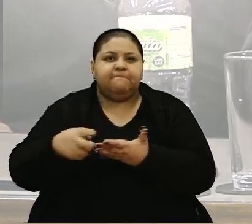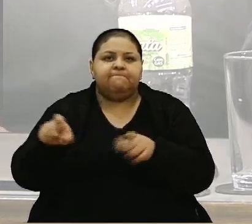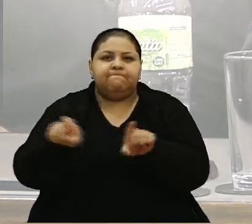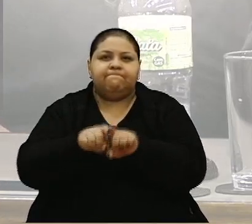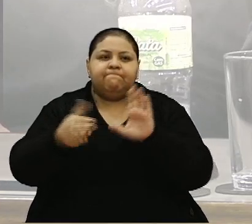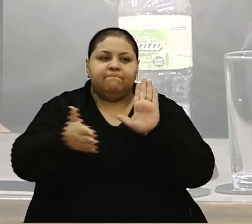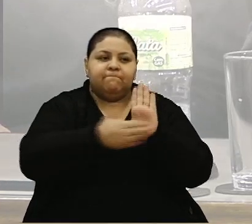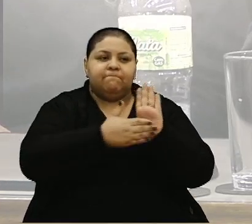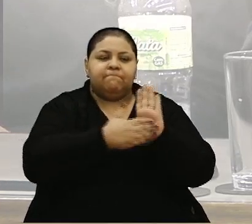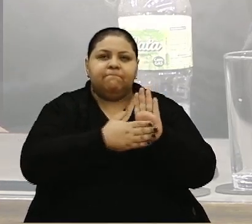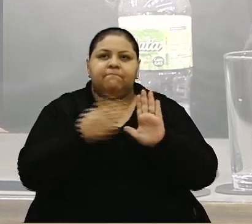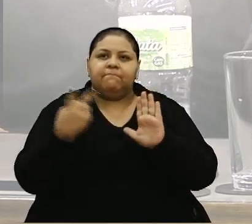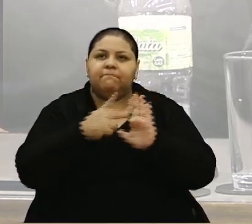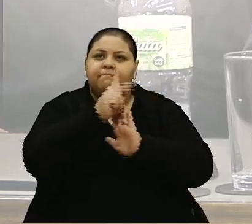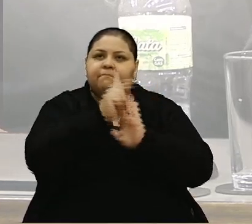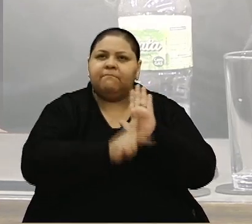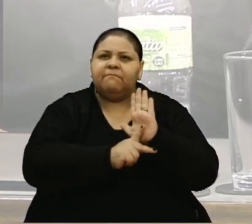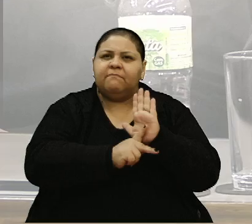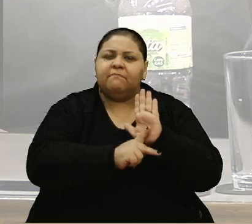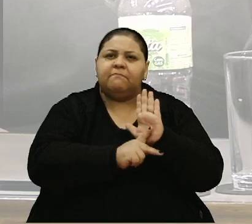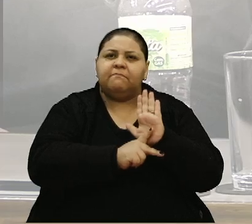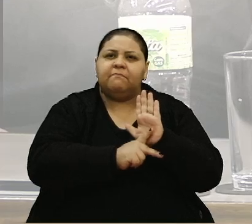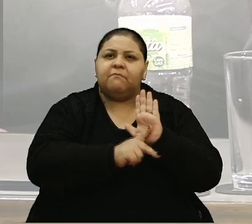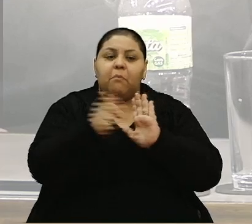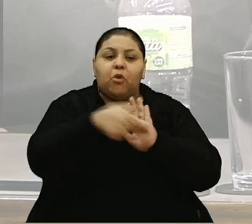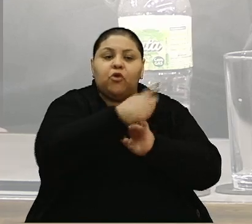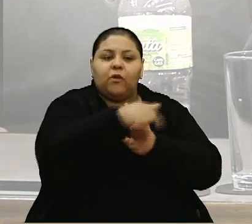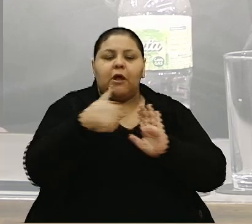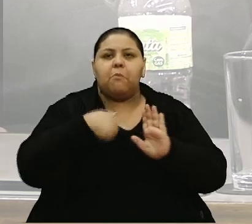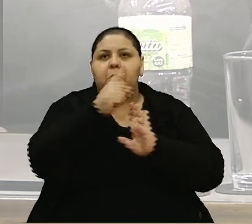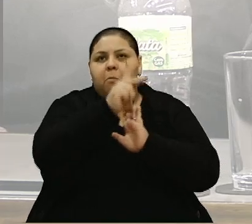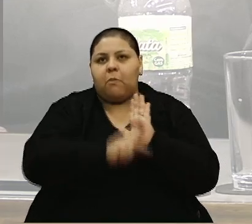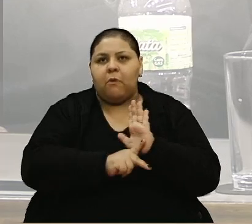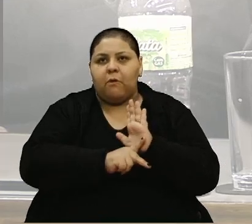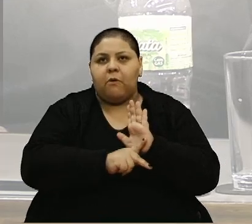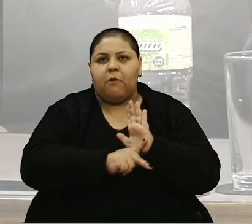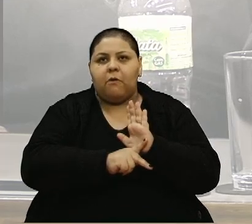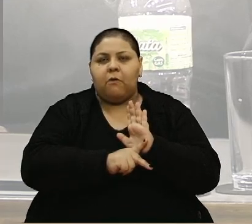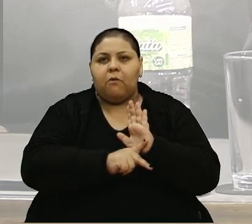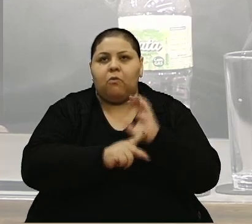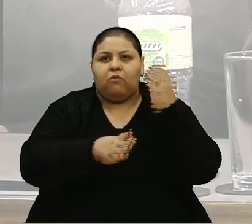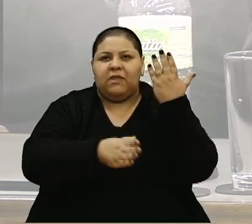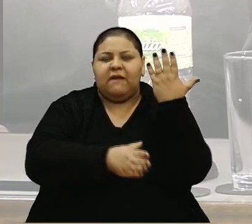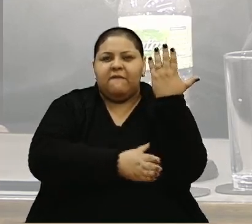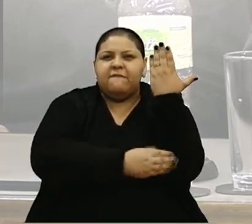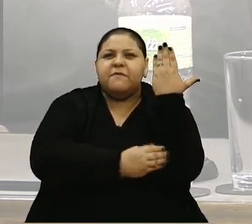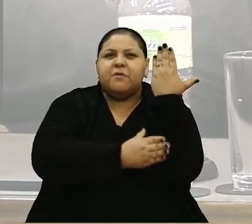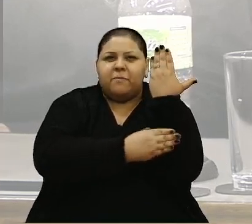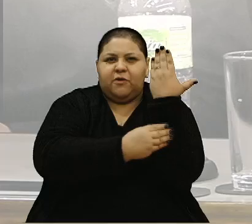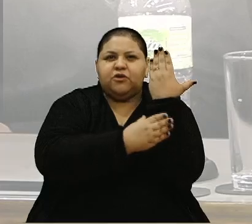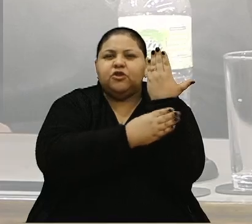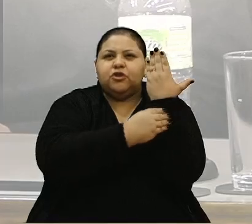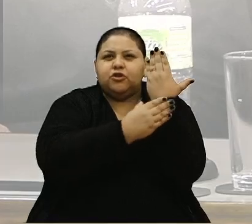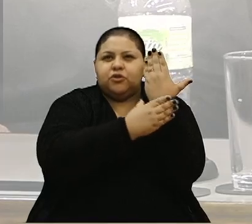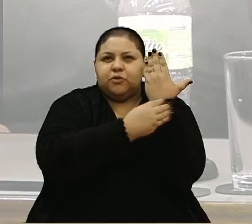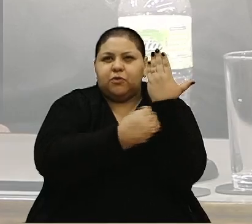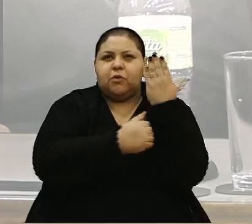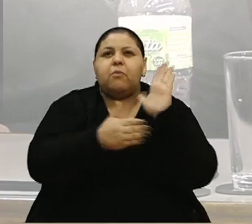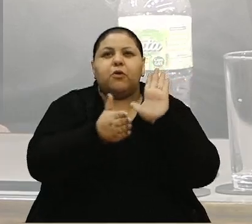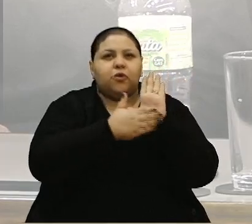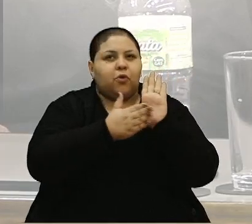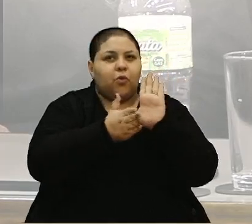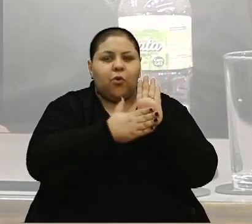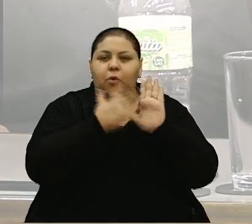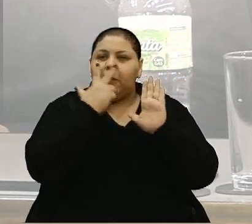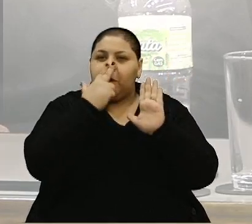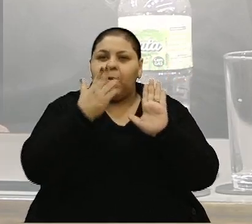Protocolei 2 segundos depois, copiaram e colaram o meu projeto. Então, assim, olha, um da fibromialgia, um que hoje é deputado do PSDB, protocolou e copiou igual o meu